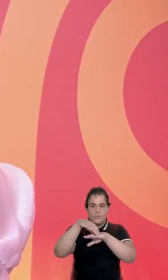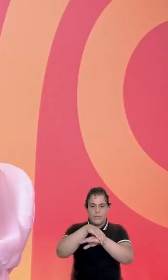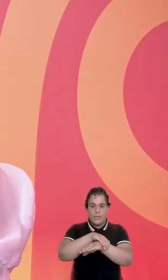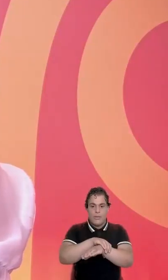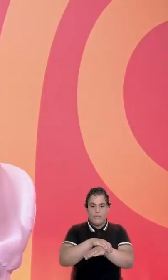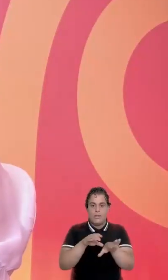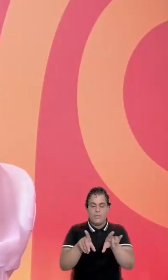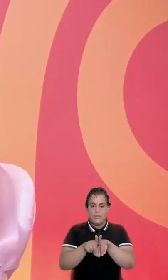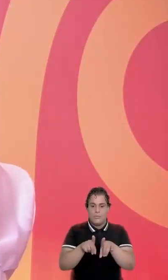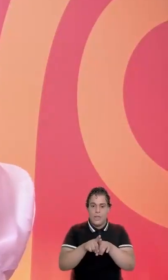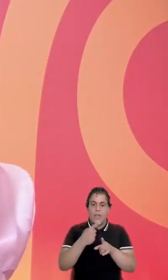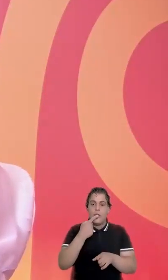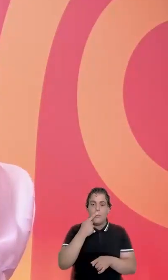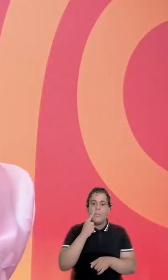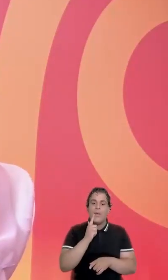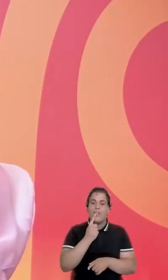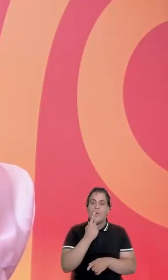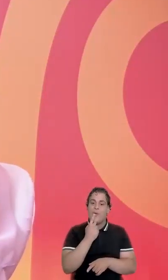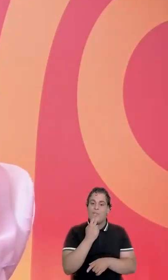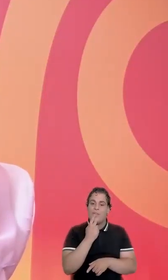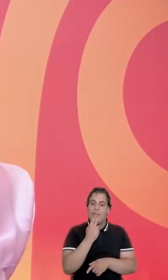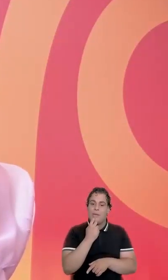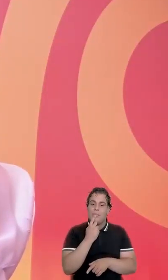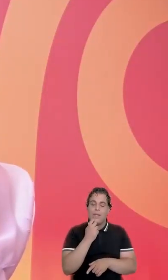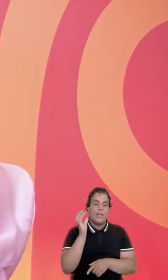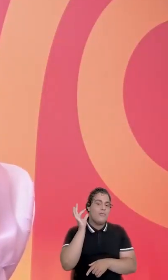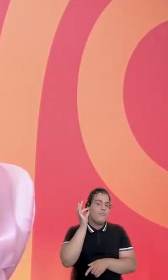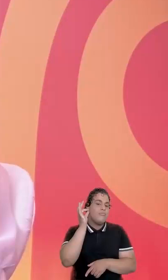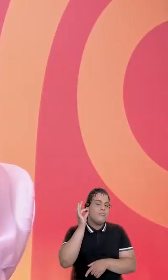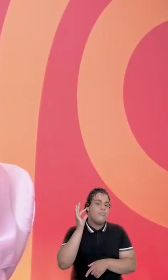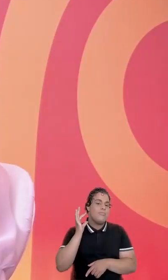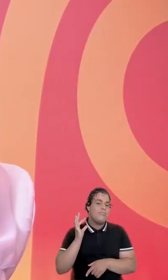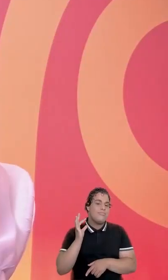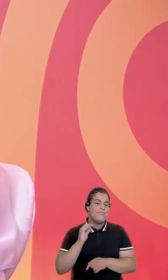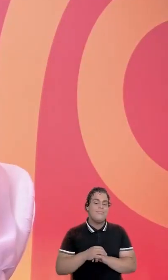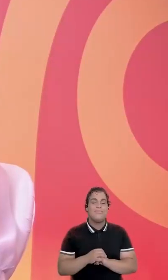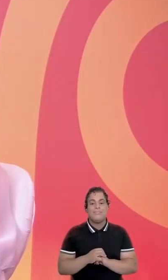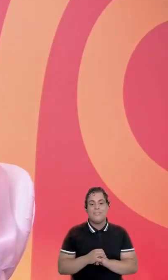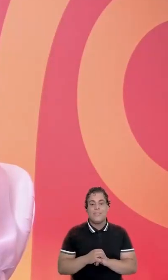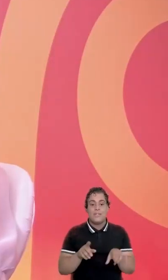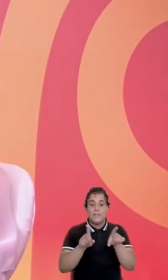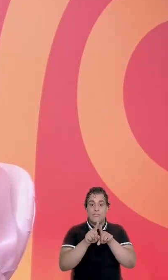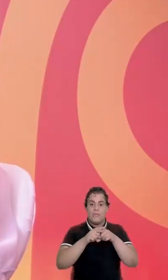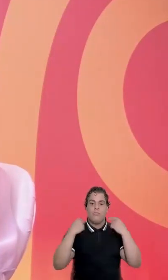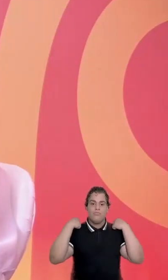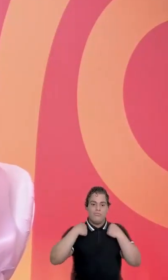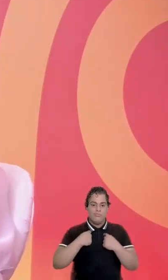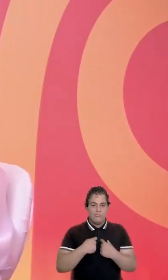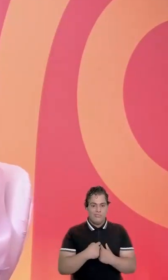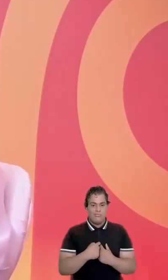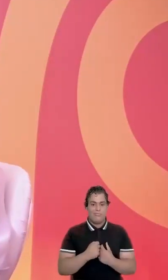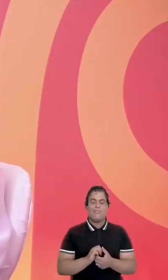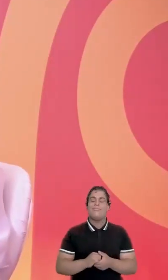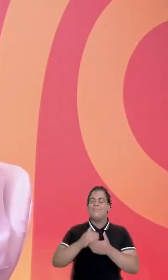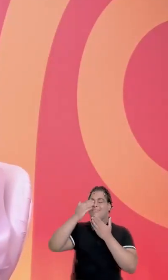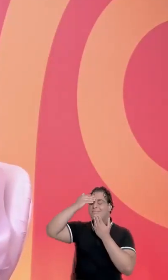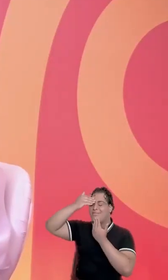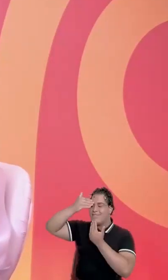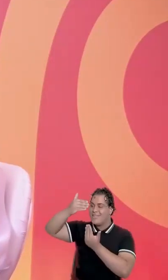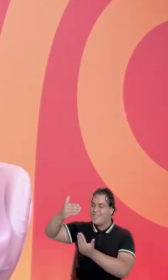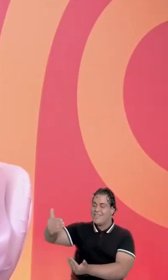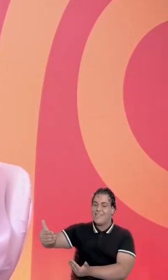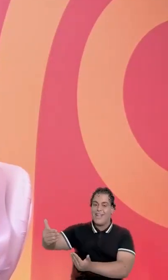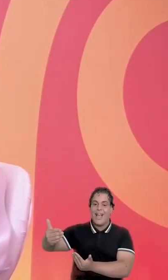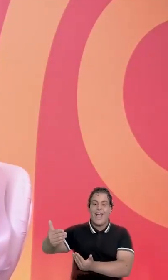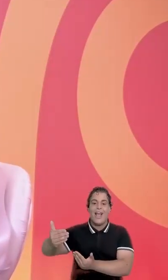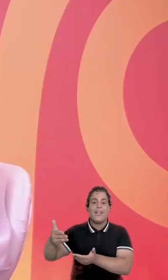interagir. Os que falam recebem um microfone. No canto inferior direito do vídeo em questão estão do início ao fim os intérpretes de